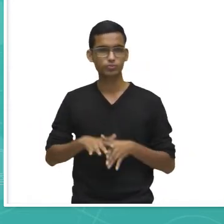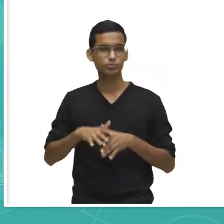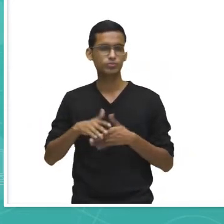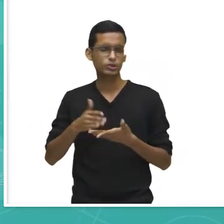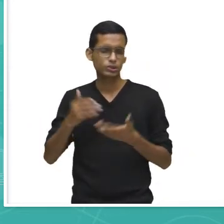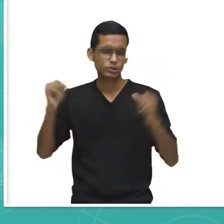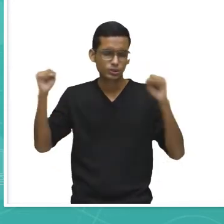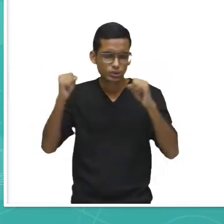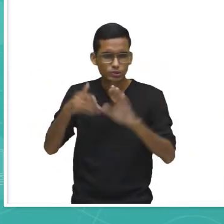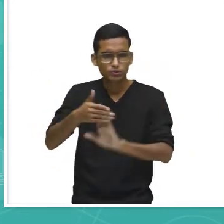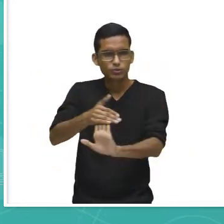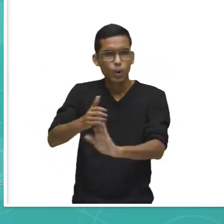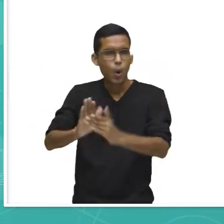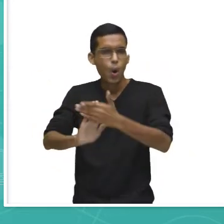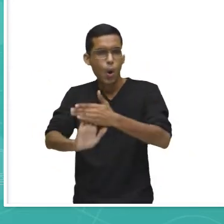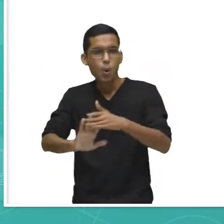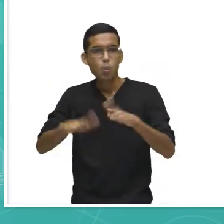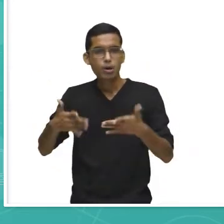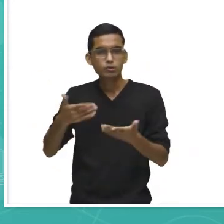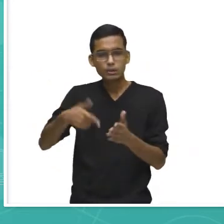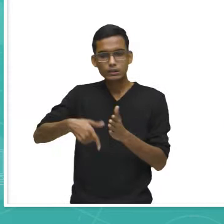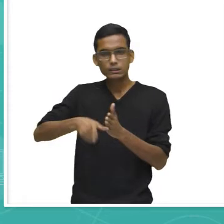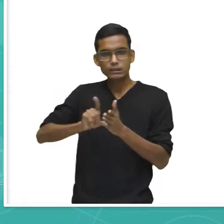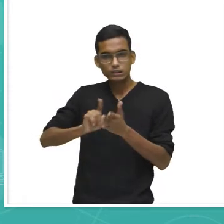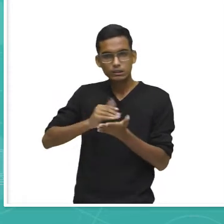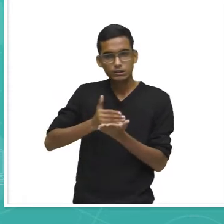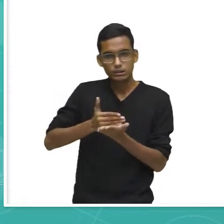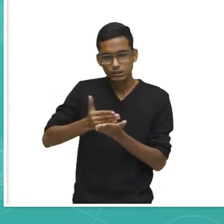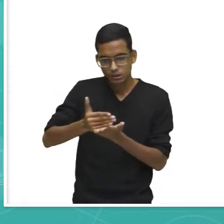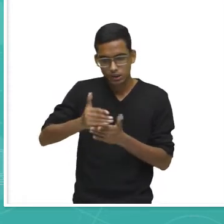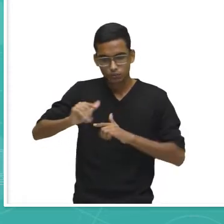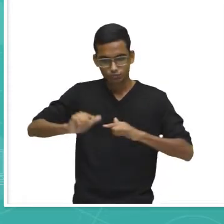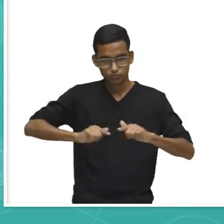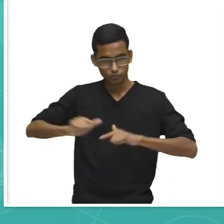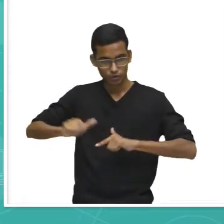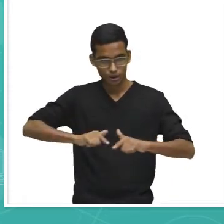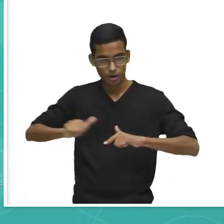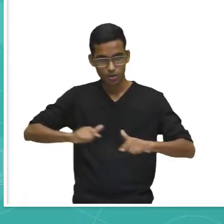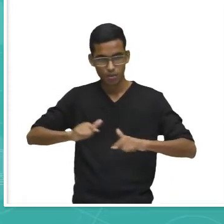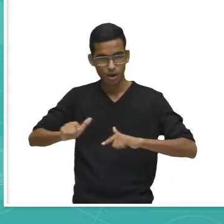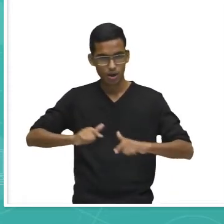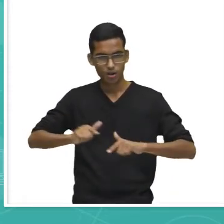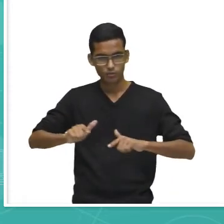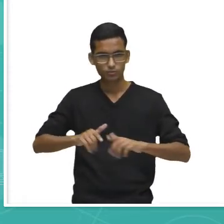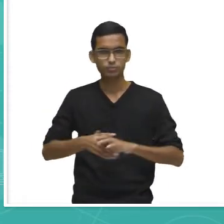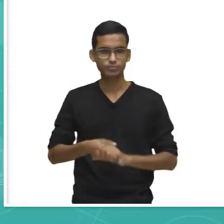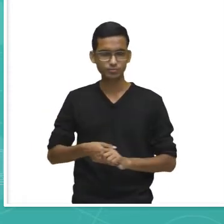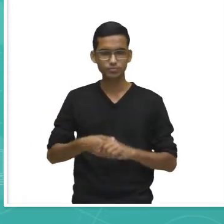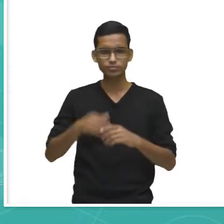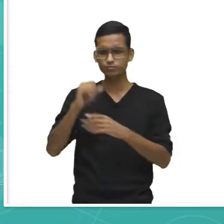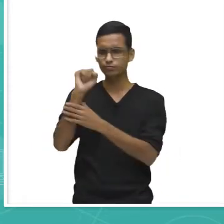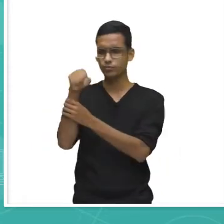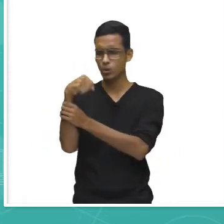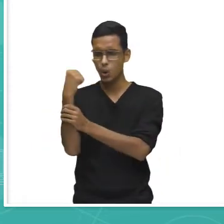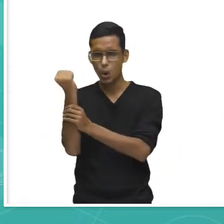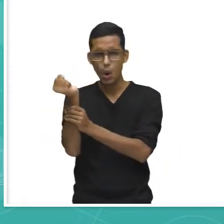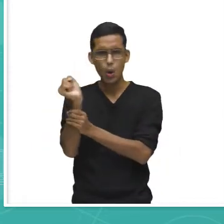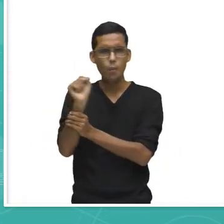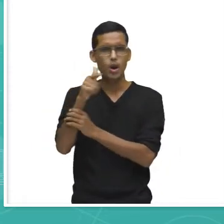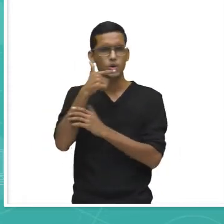no início da jornada de trabalho. E ela serve para quê, né, logo no início? Para